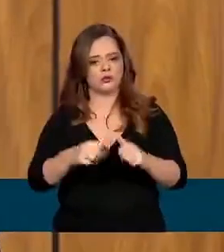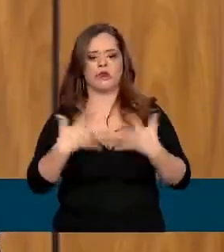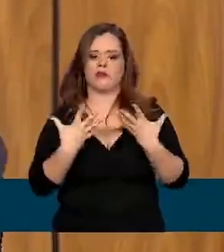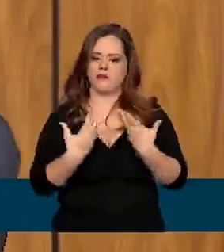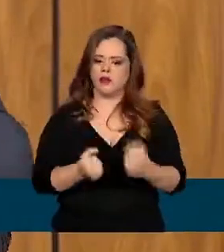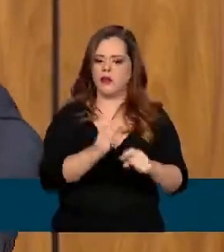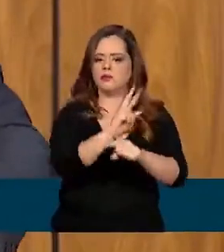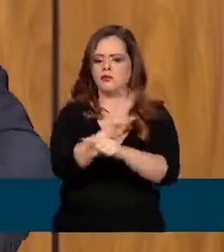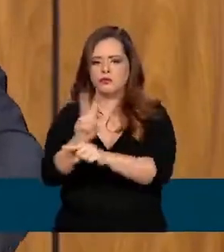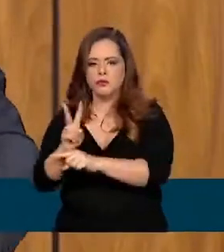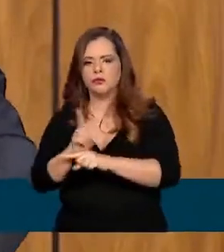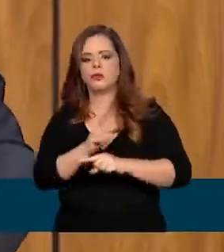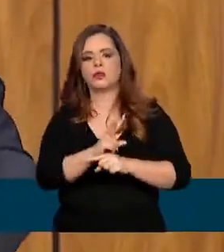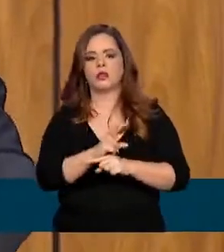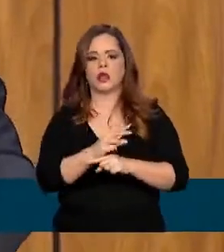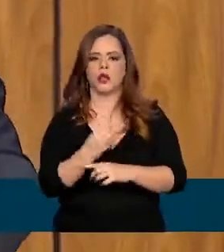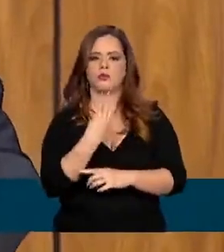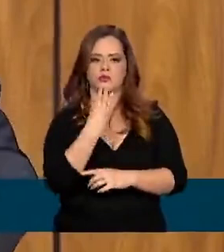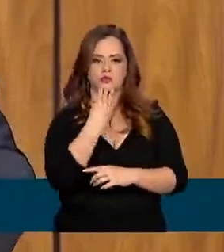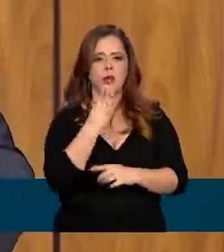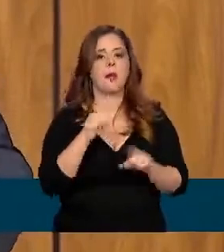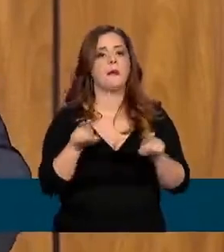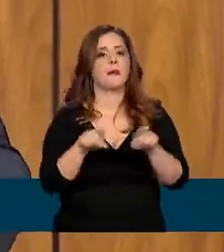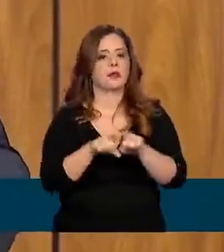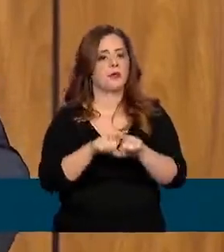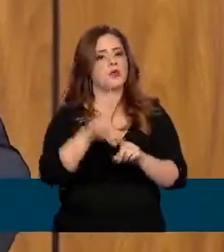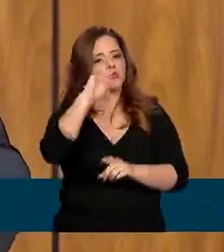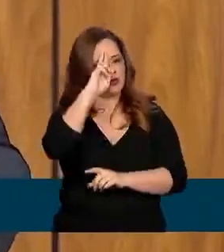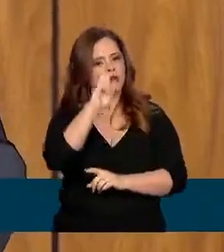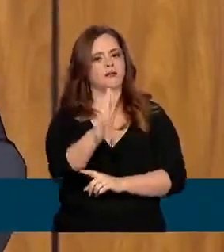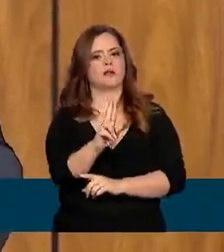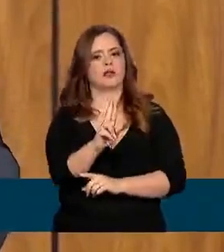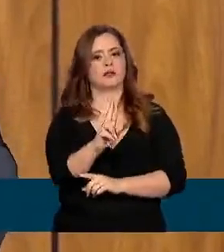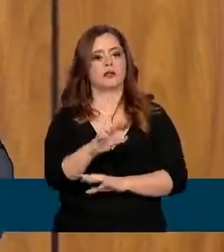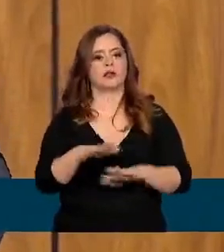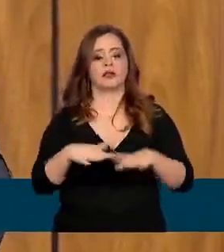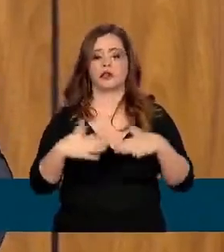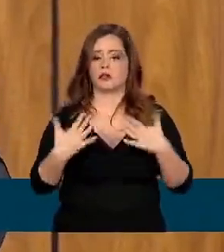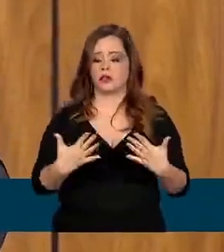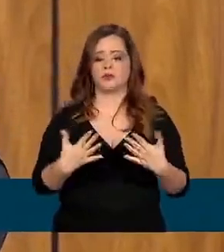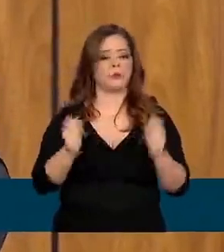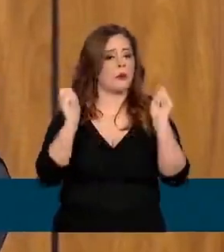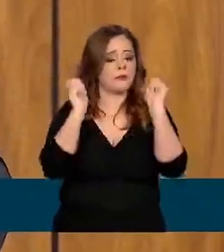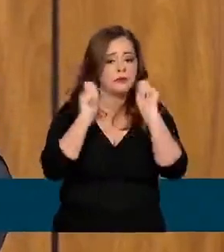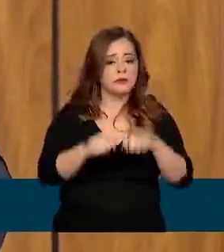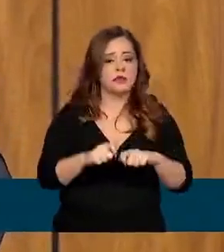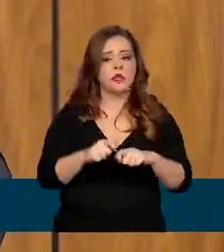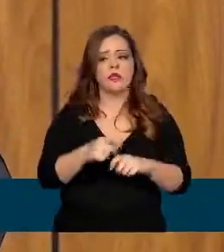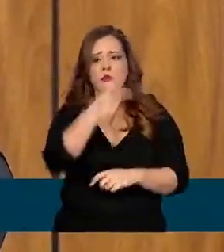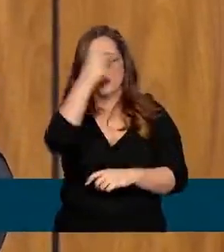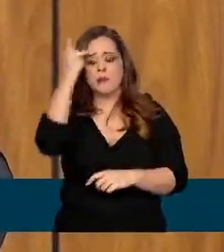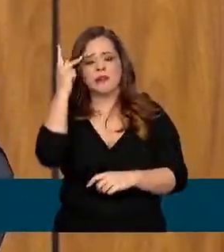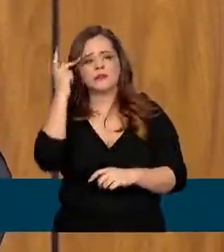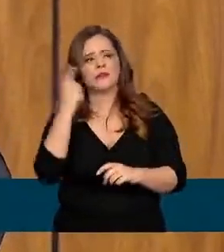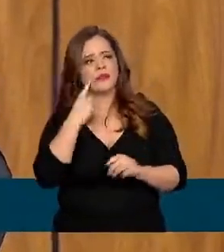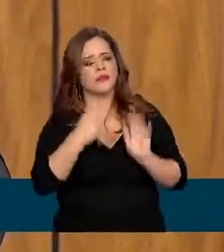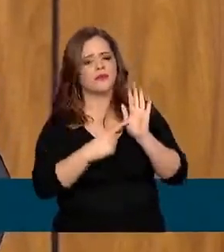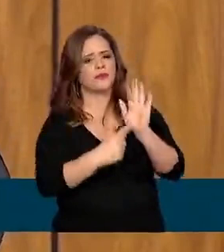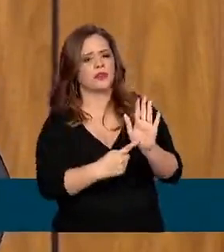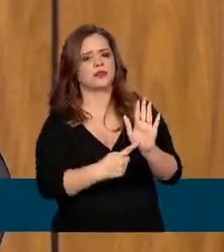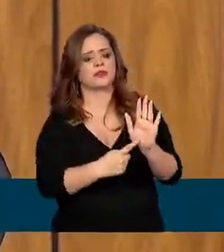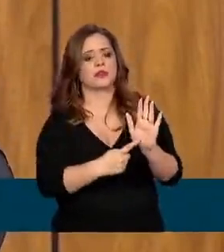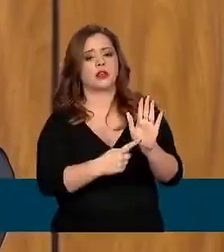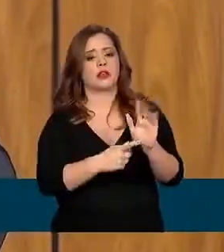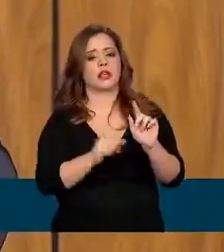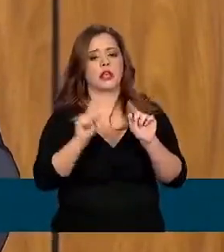do povo irá no mami que precisa ser tratado com respeito ou seja não é possível que alguém veja Aquelas imagens que viu